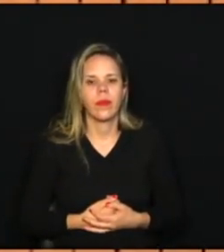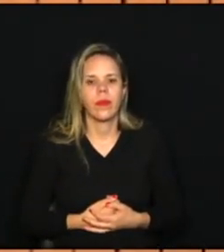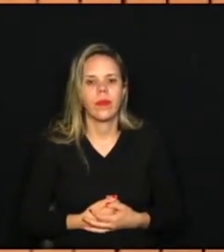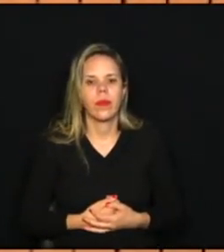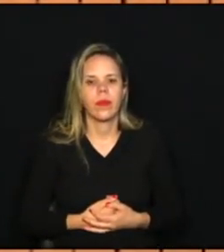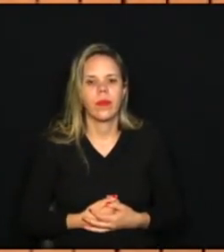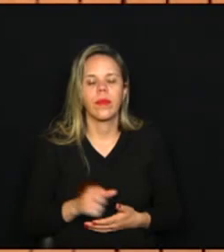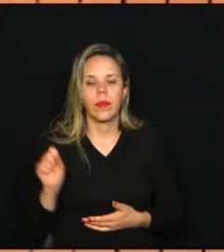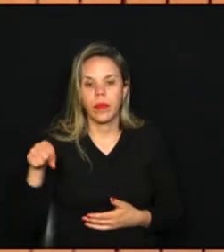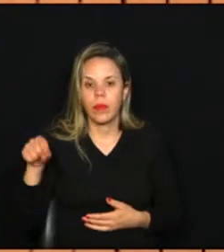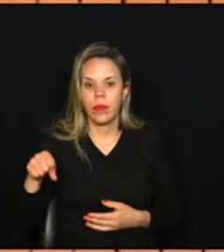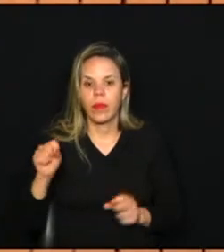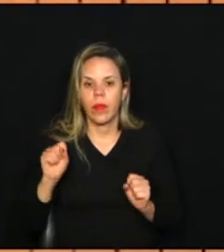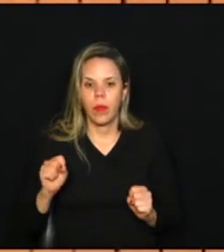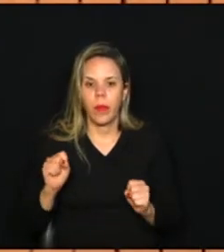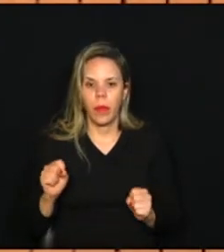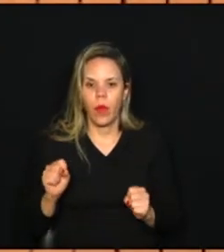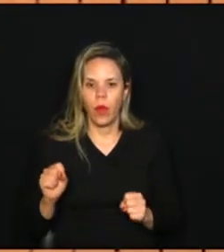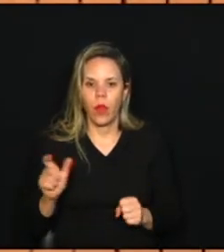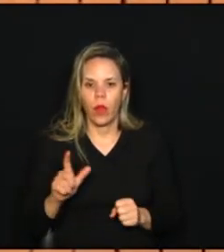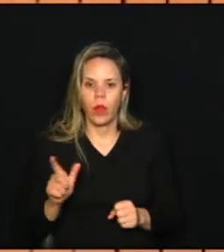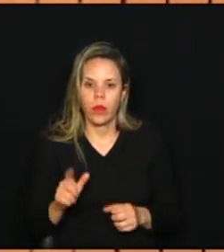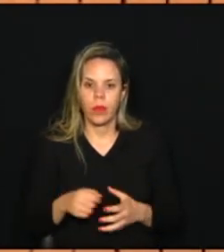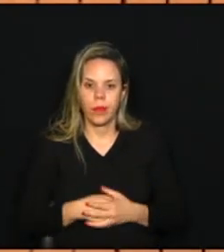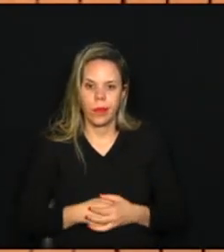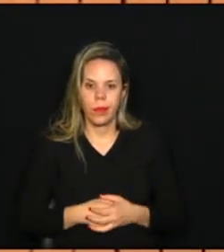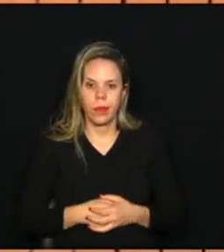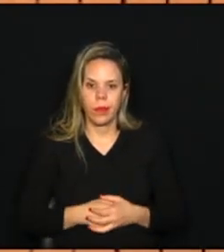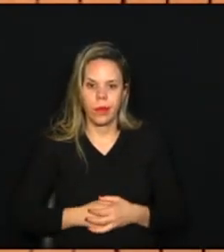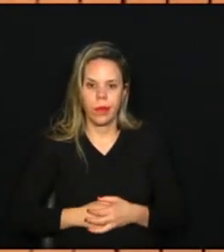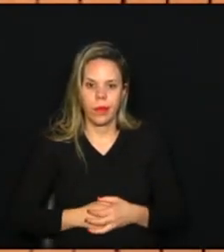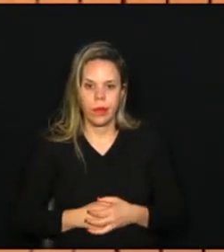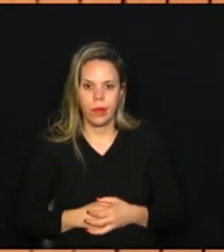Juliana, sim, sabe o seu áudio claro. abrir. Então vamos lá.